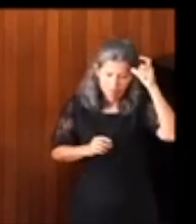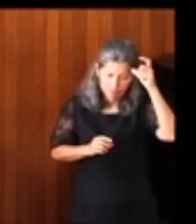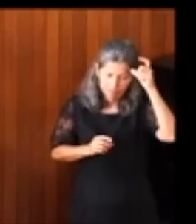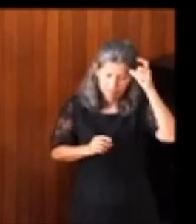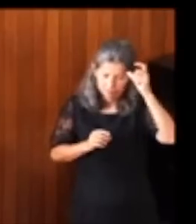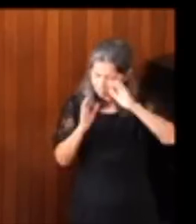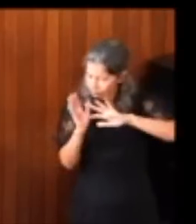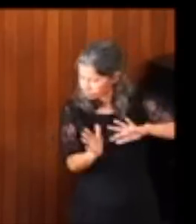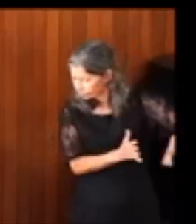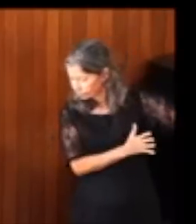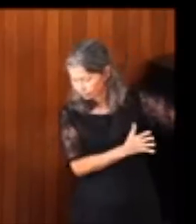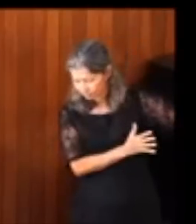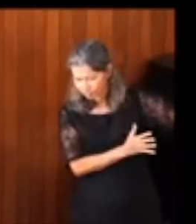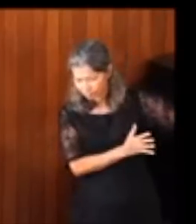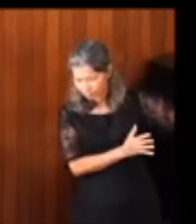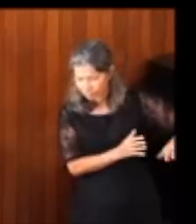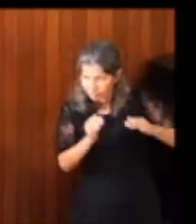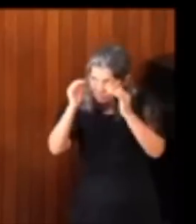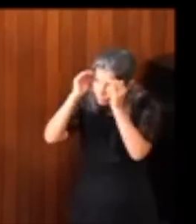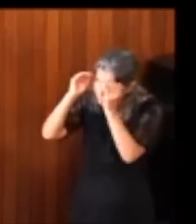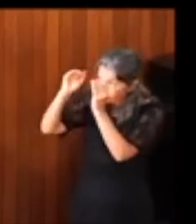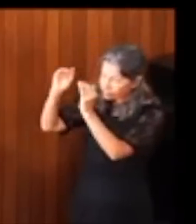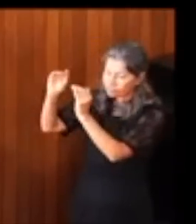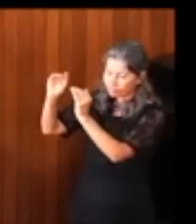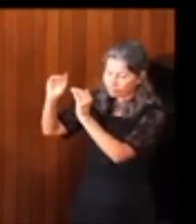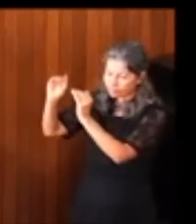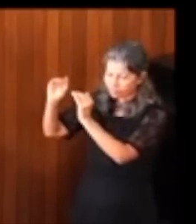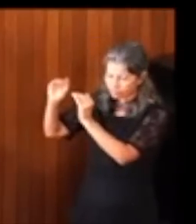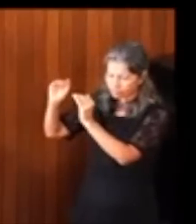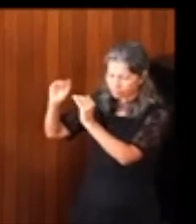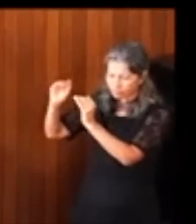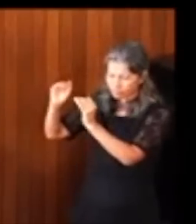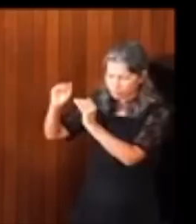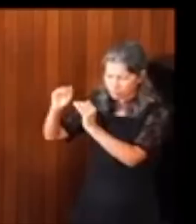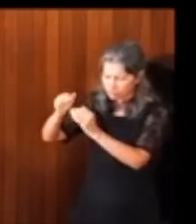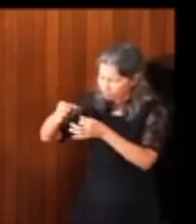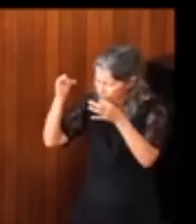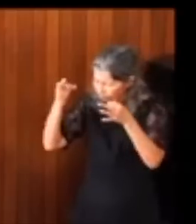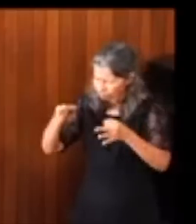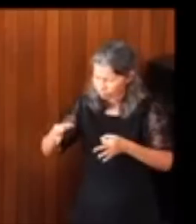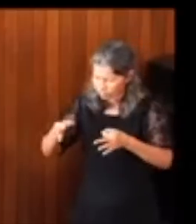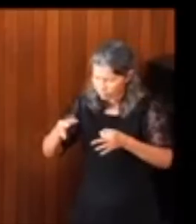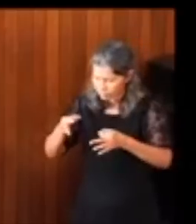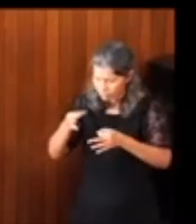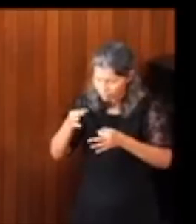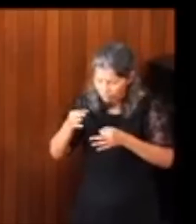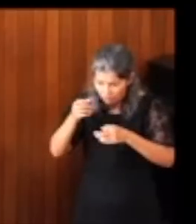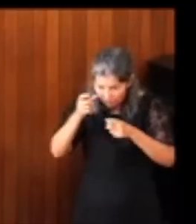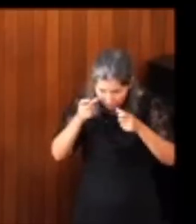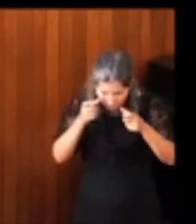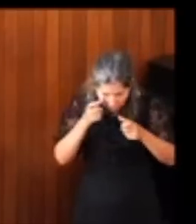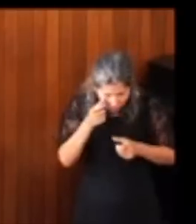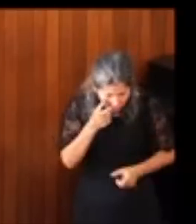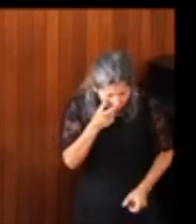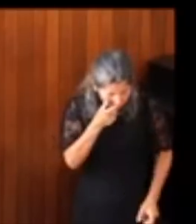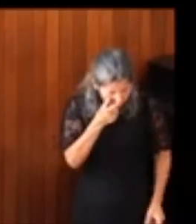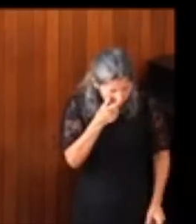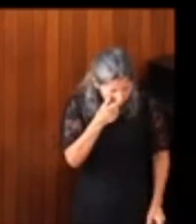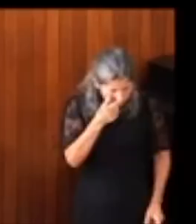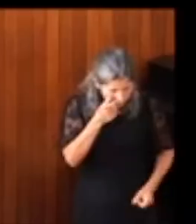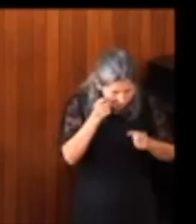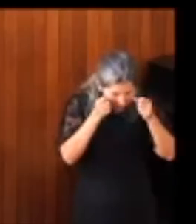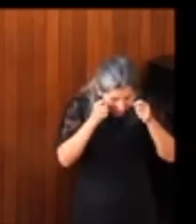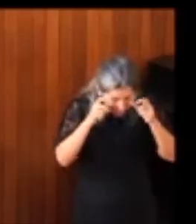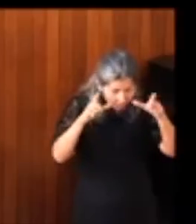Amém? Submetam-se a Deus. Sejam sóbrios e vigiem. O diabo, o inimigo de vocês, está ao